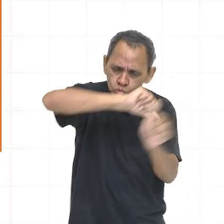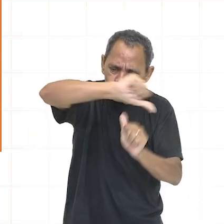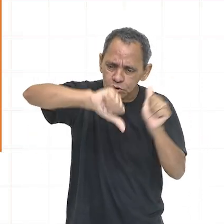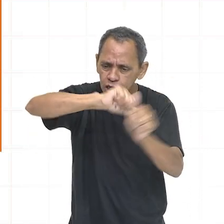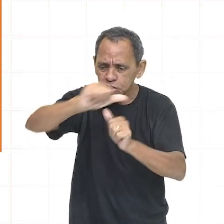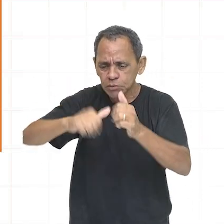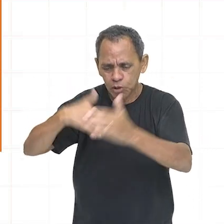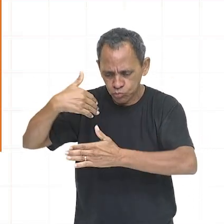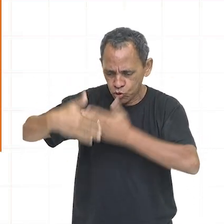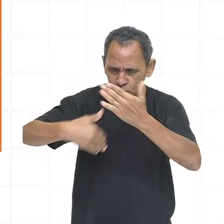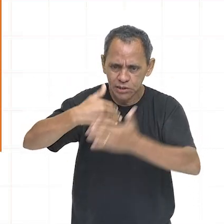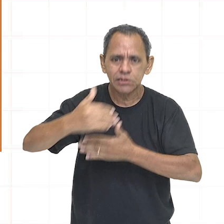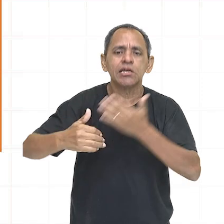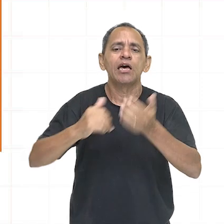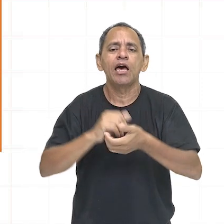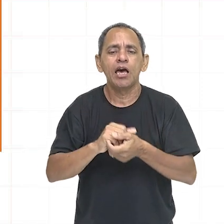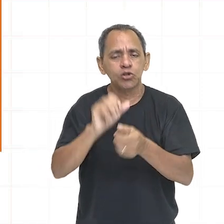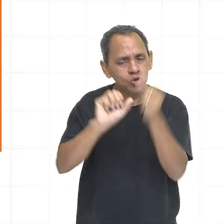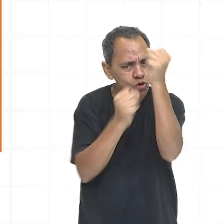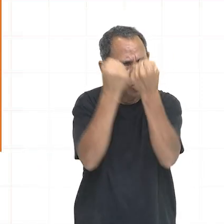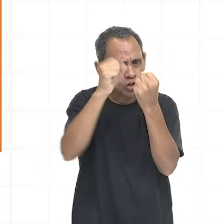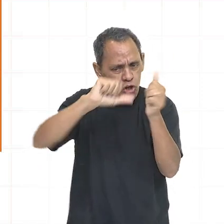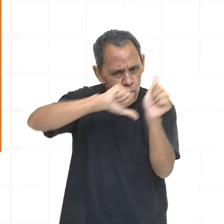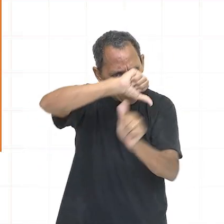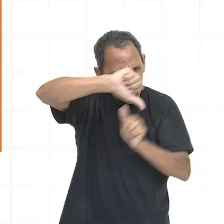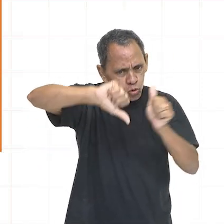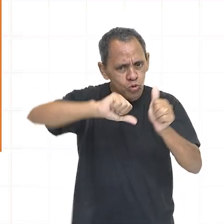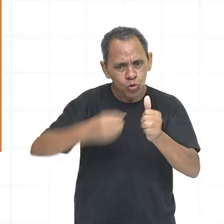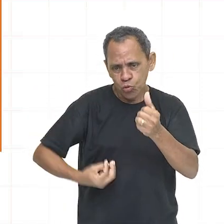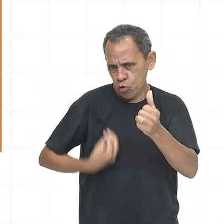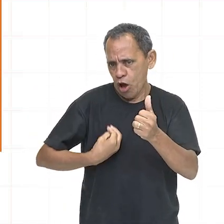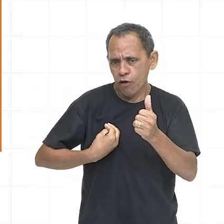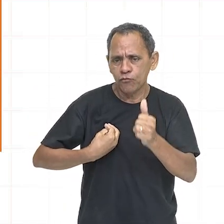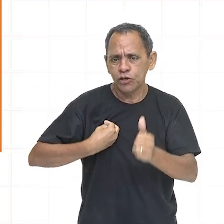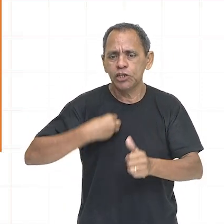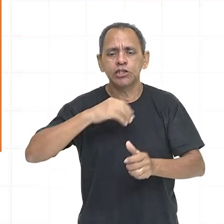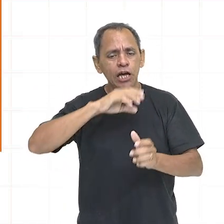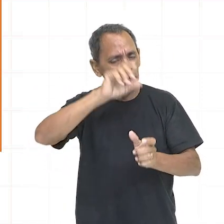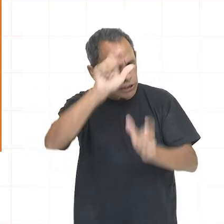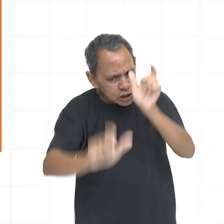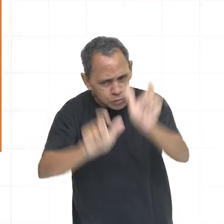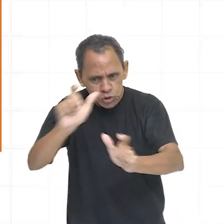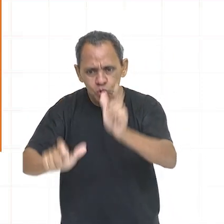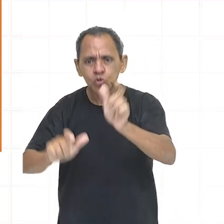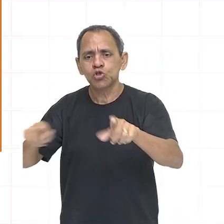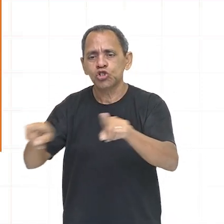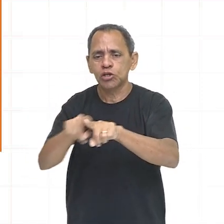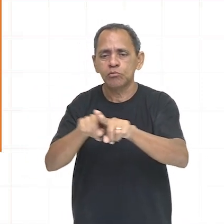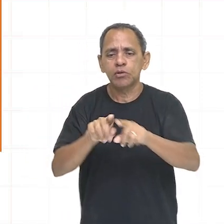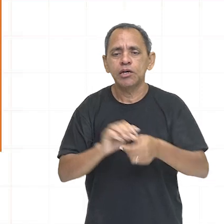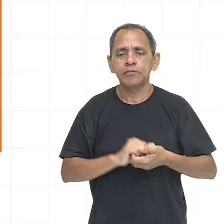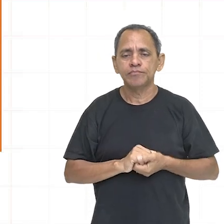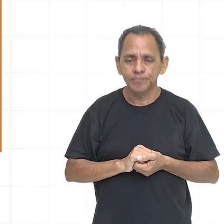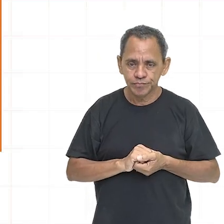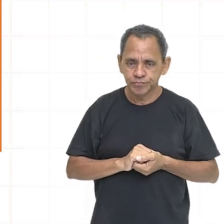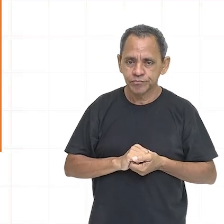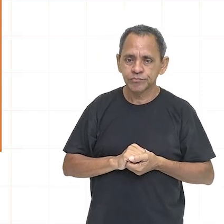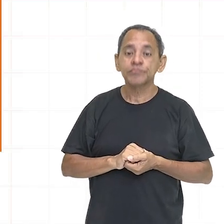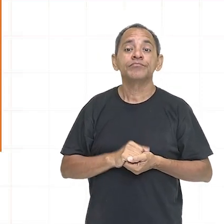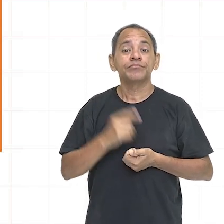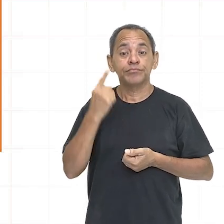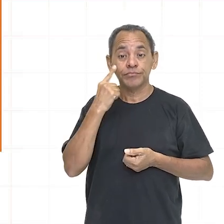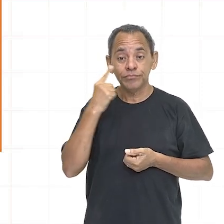industrialização mudou muito em vários aspectos, e principalmente um deles que foi bastante mudado foi aí essas